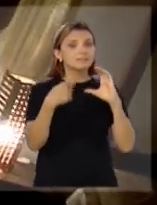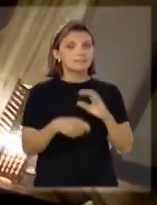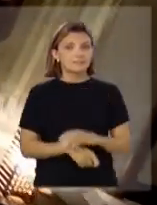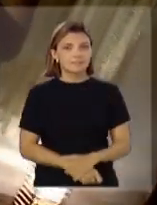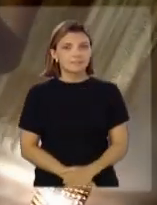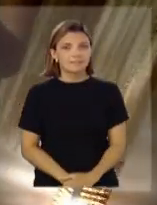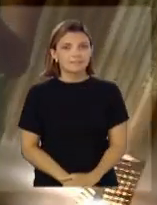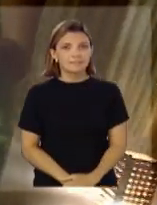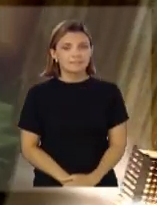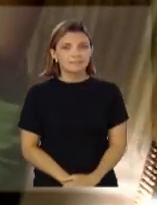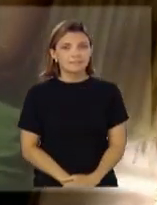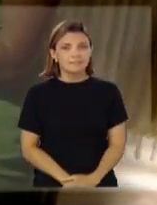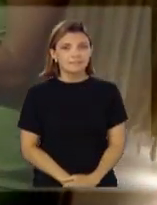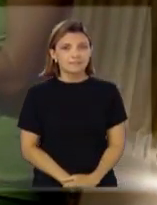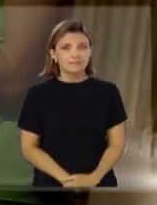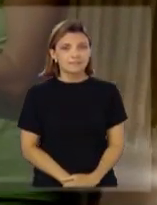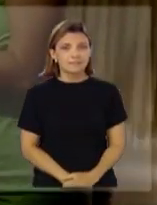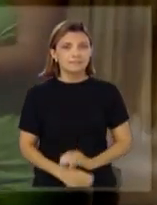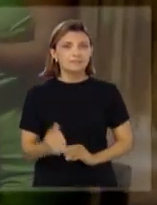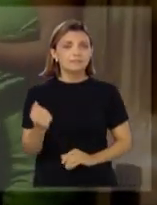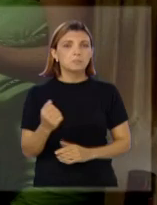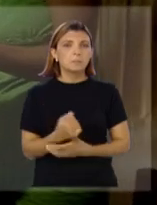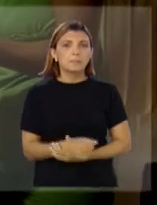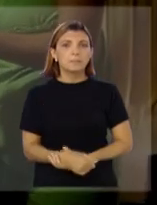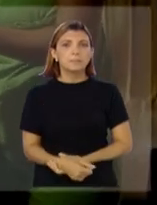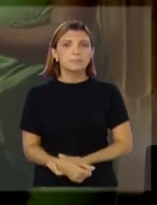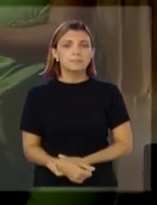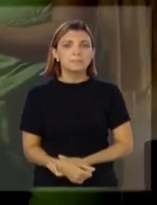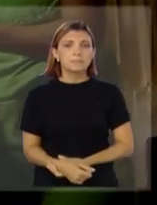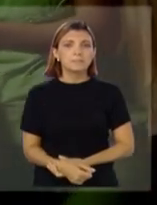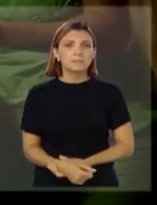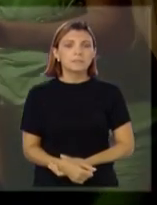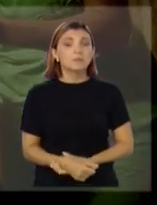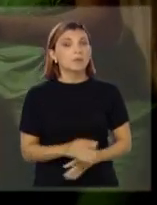eu filmei hoje pra vocês. Peraí. Aqui.